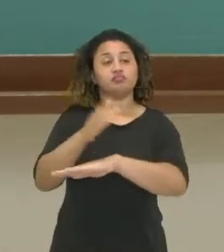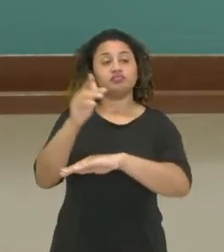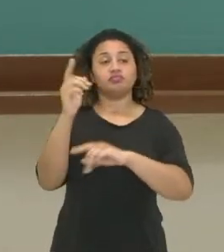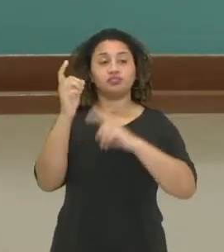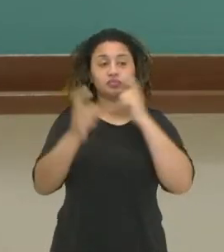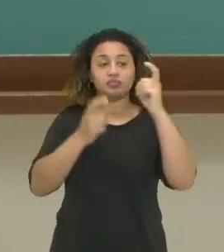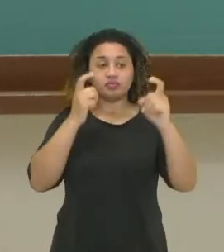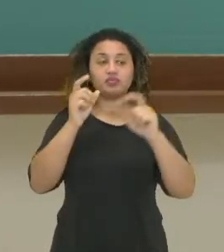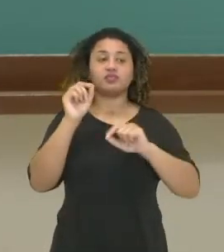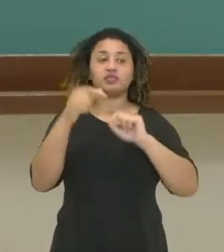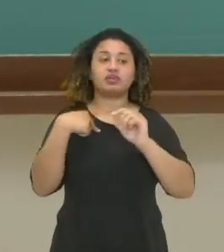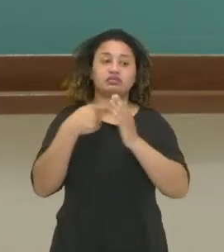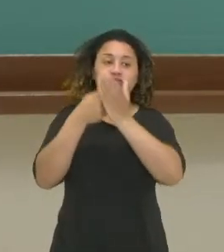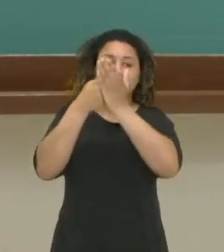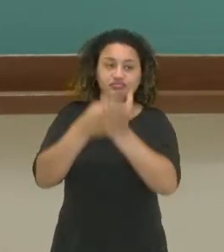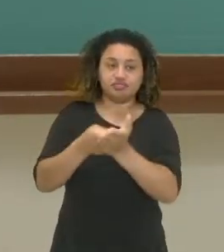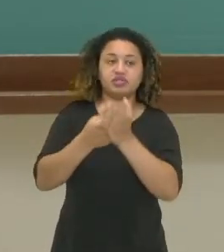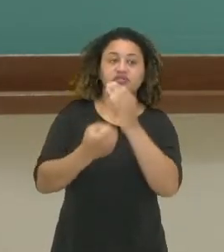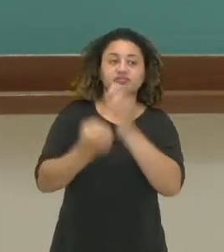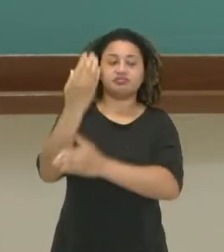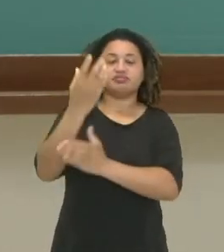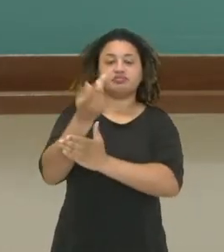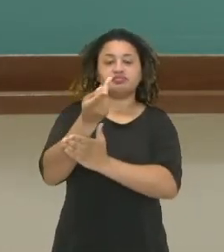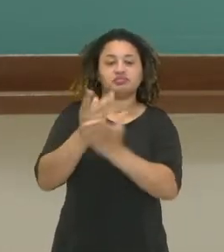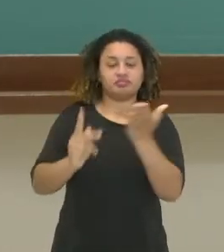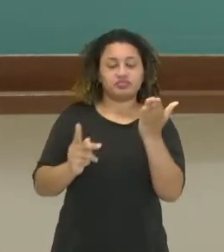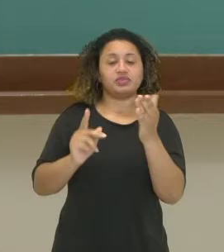preocupação com maior rigor na elaboração poética